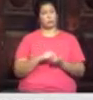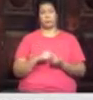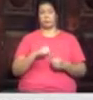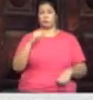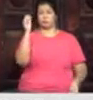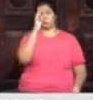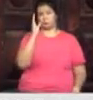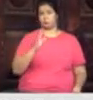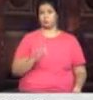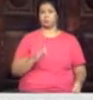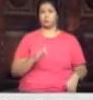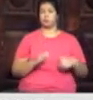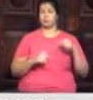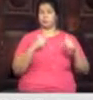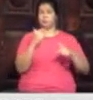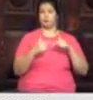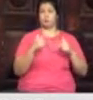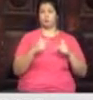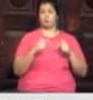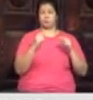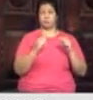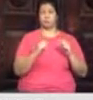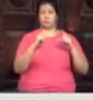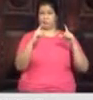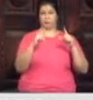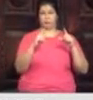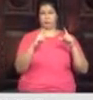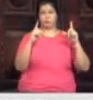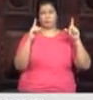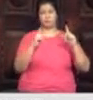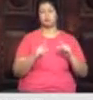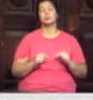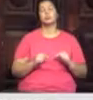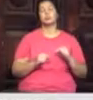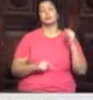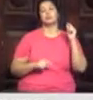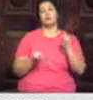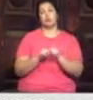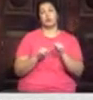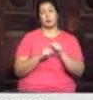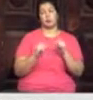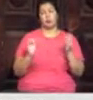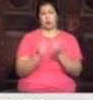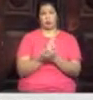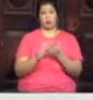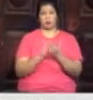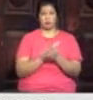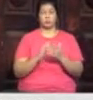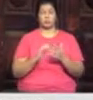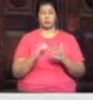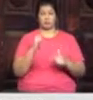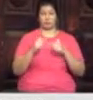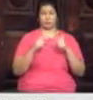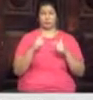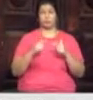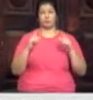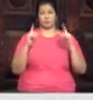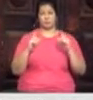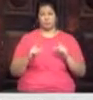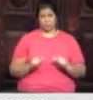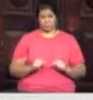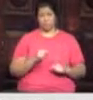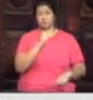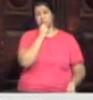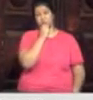nível de desemprego aumentou. E em países em que a regulamentação se intensificou, as taxas de desemprego caíram no longo